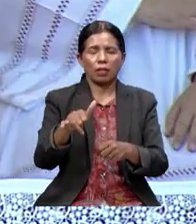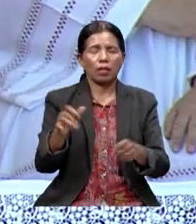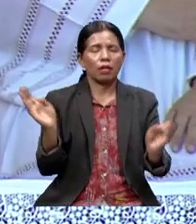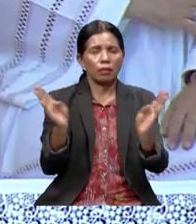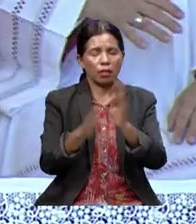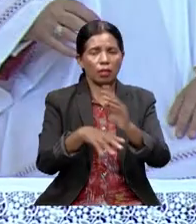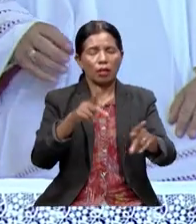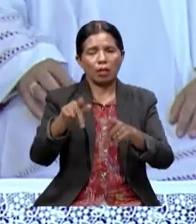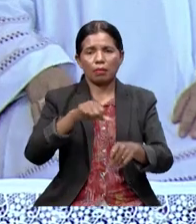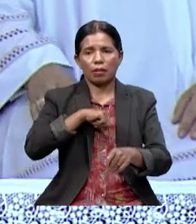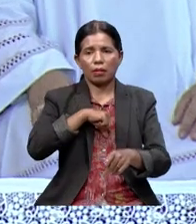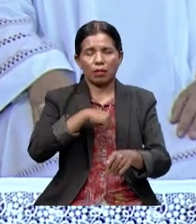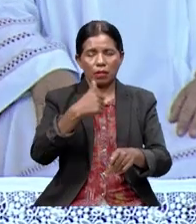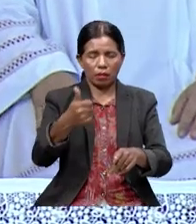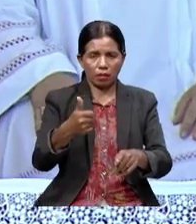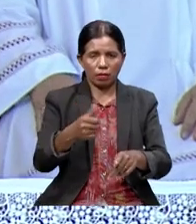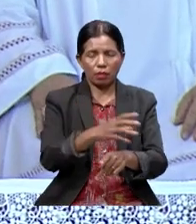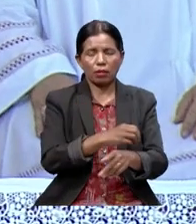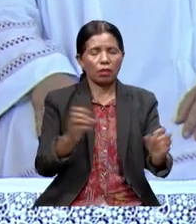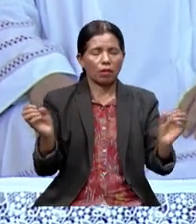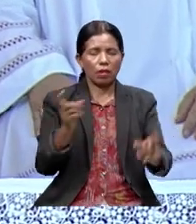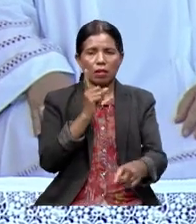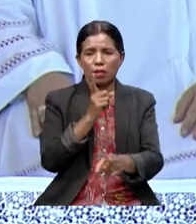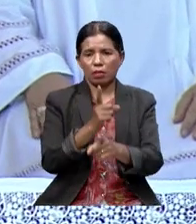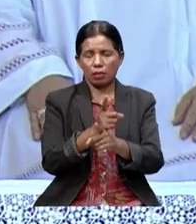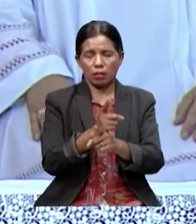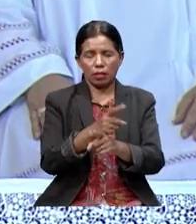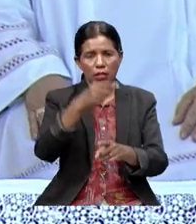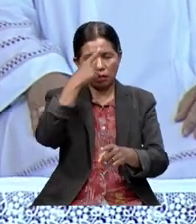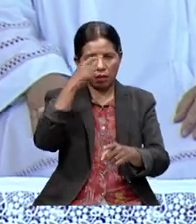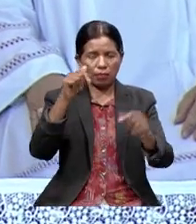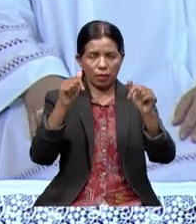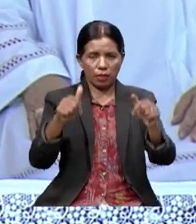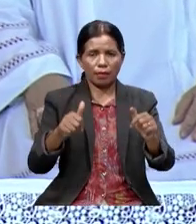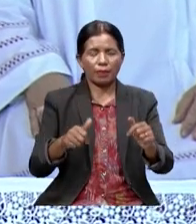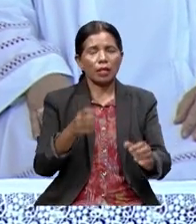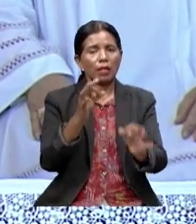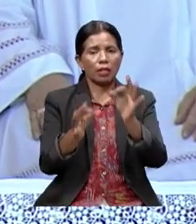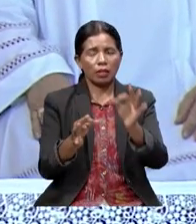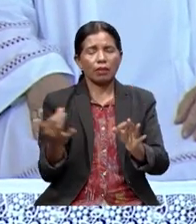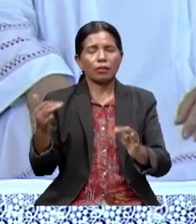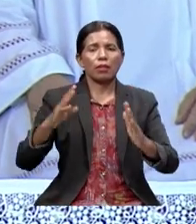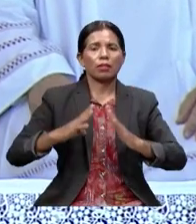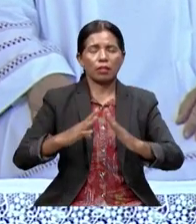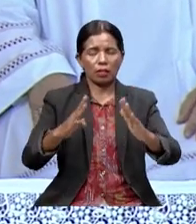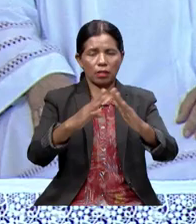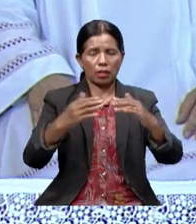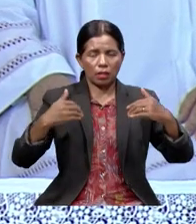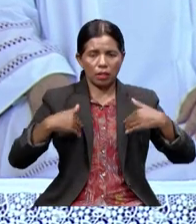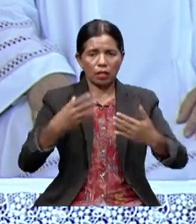ema egoistas no injustice. Justus, tamba ida ne, mas ki sidadi ne, ihe riku